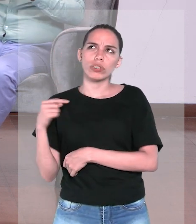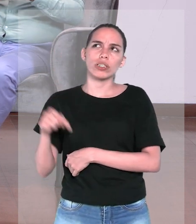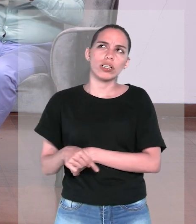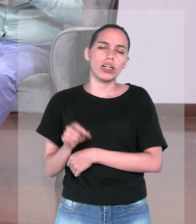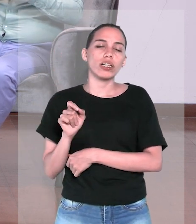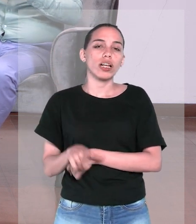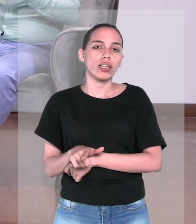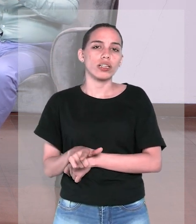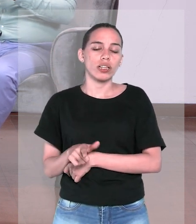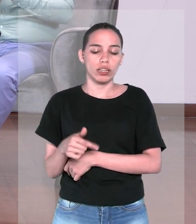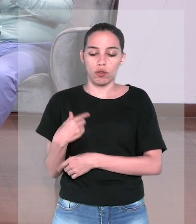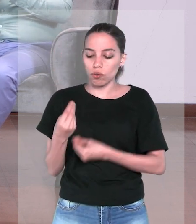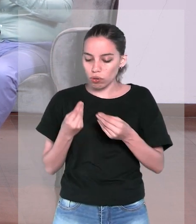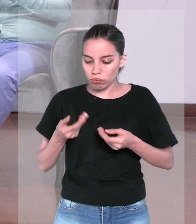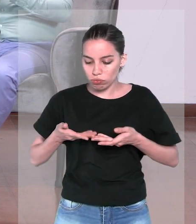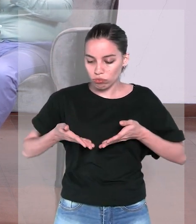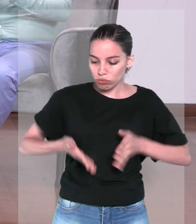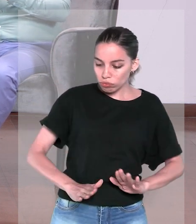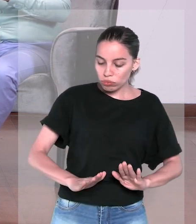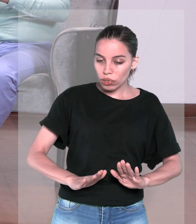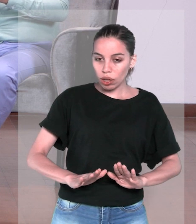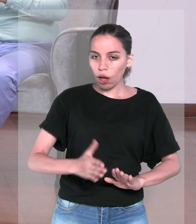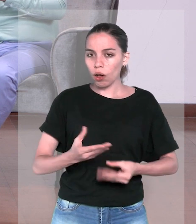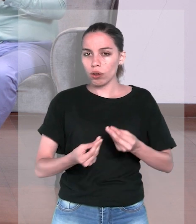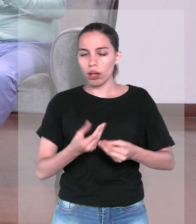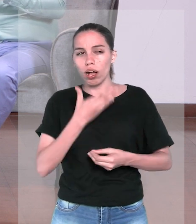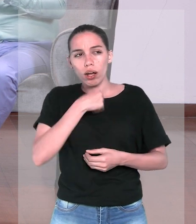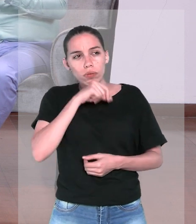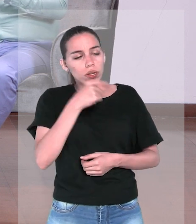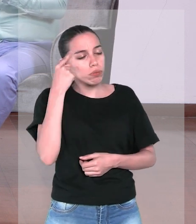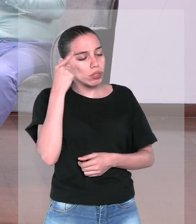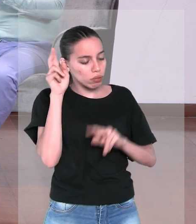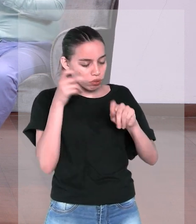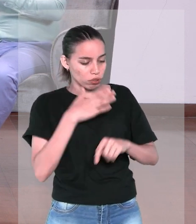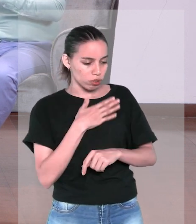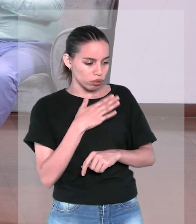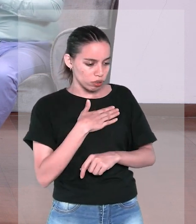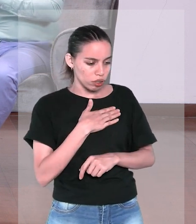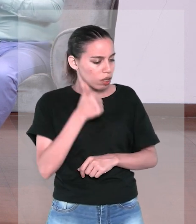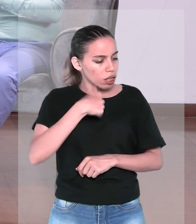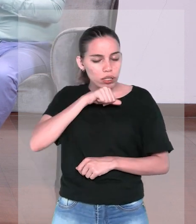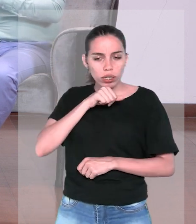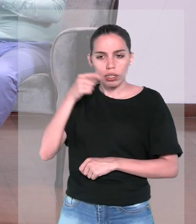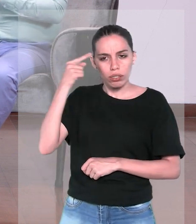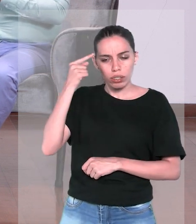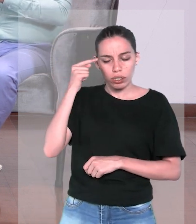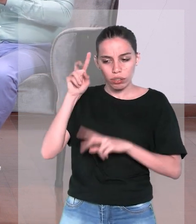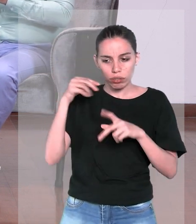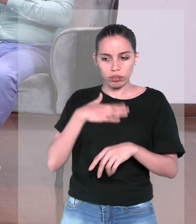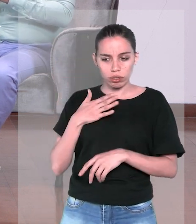As pesquisas apontam que isso é quase que um suicídio. Então, como é que está a tua autoestima nisso? Isso é